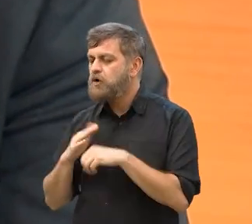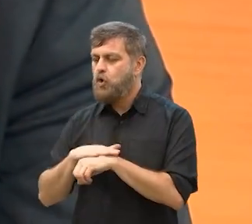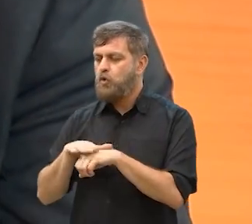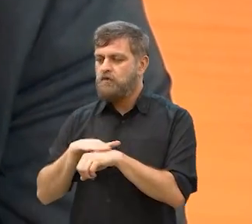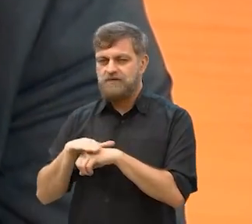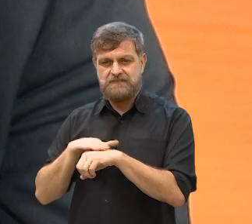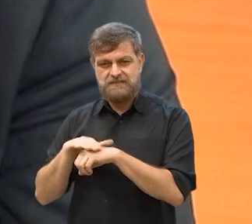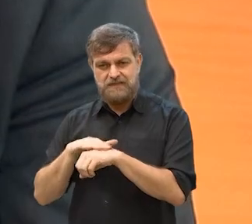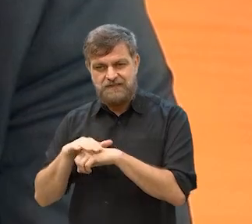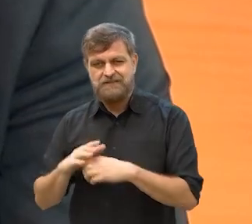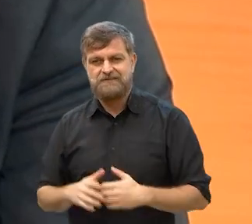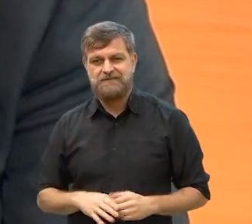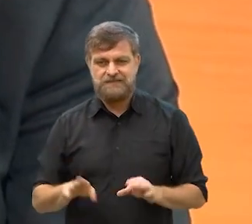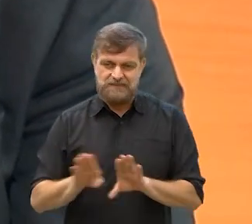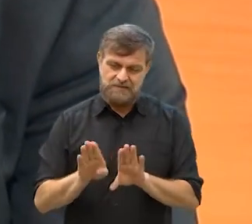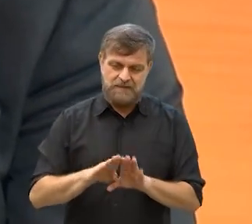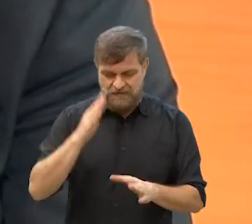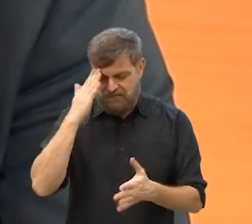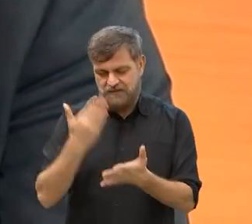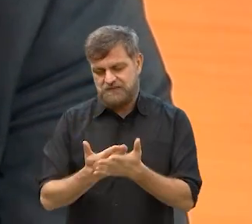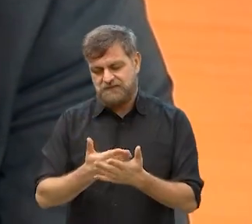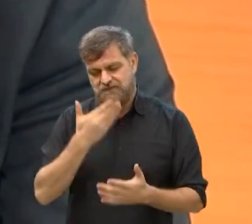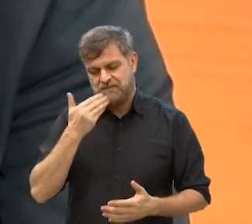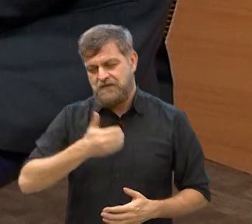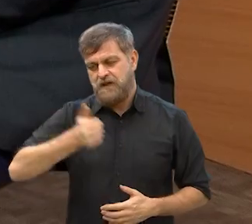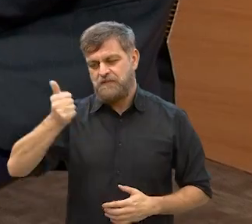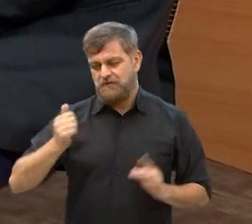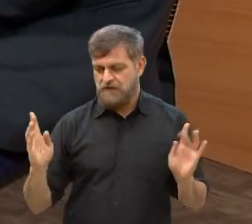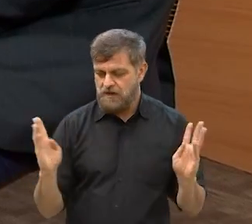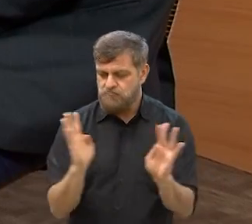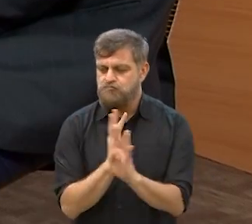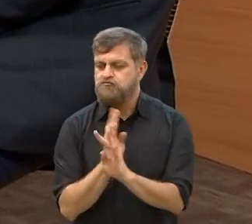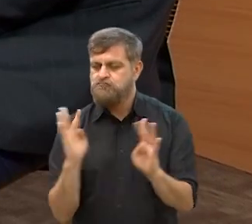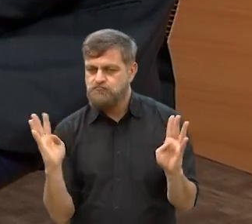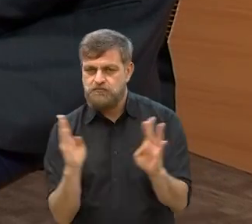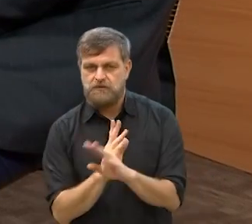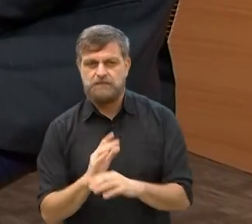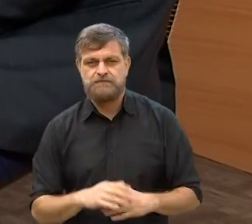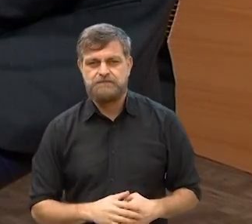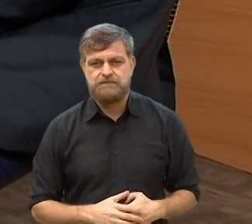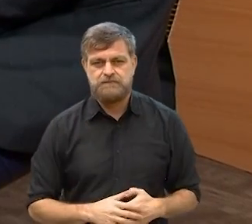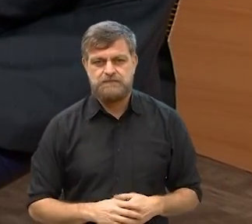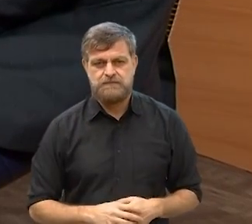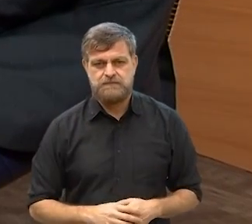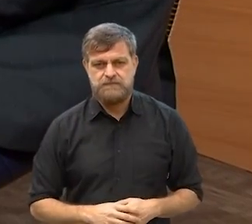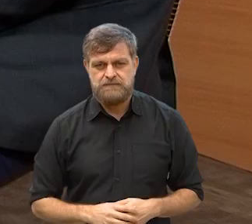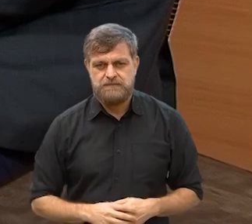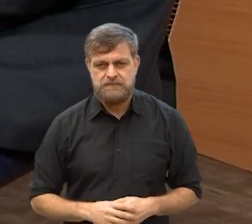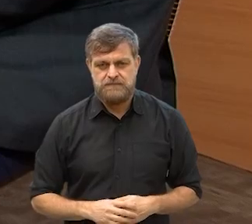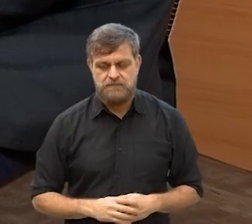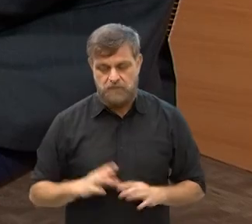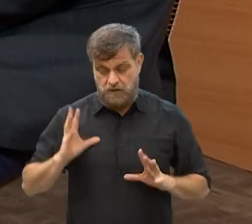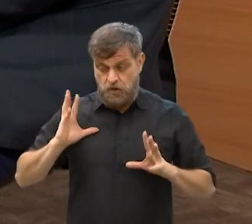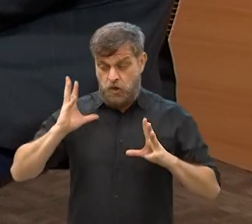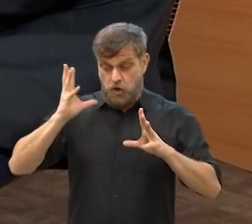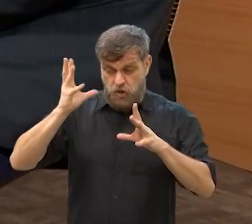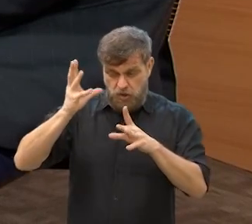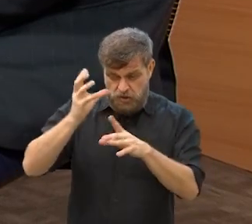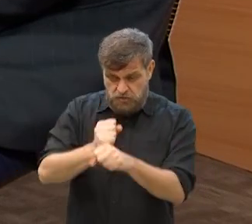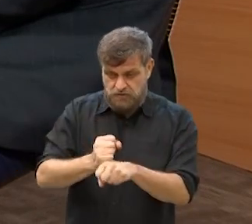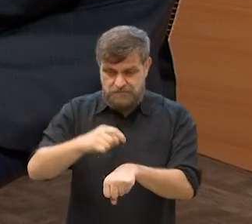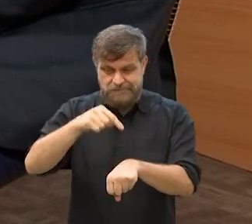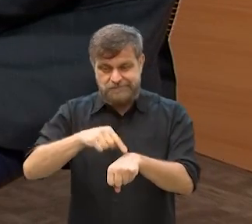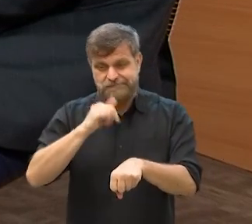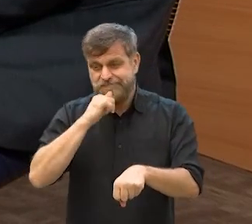conversando, certamente vai melhorar também o fluxo. Vereador, diante de tudo isso, né? O nosso